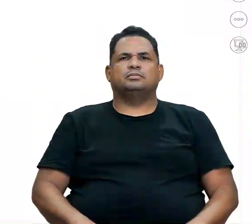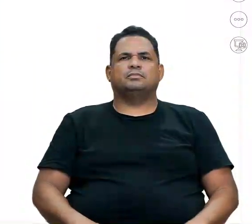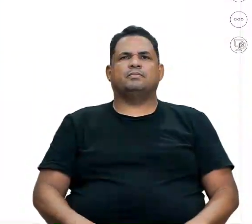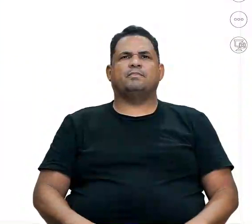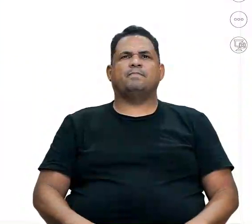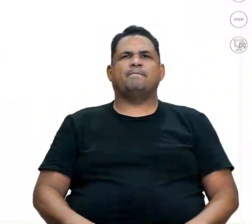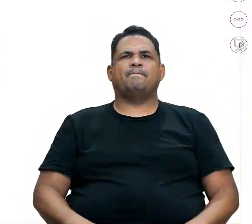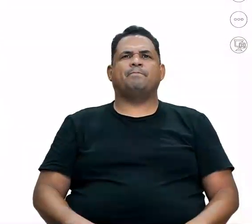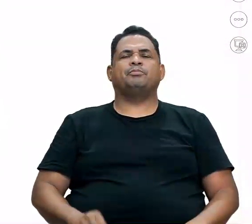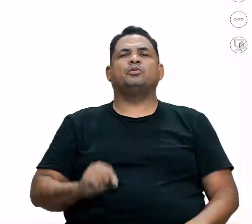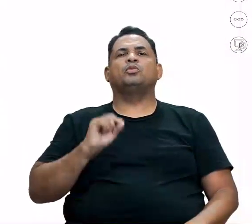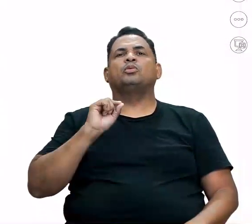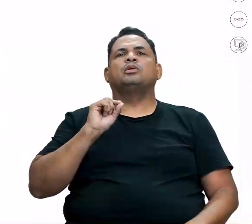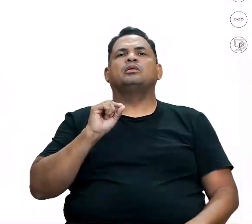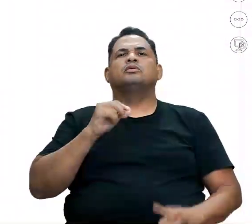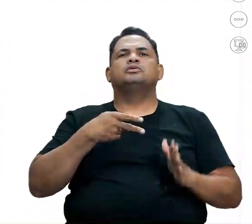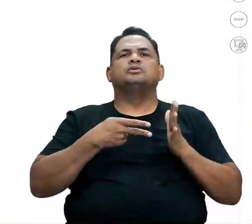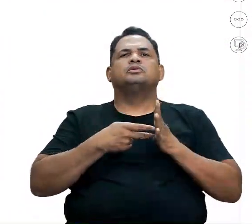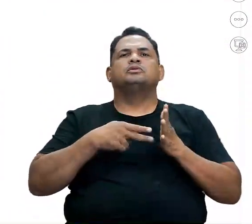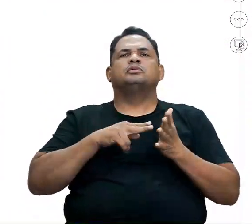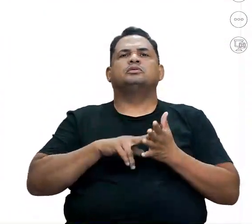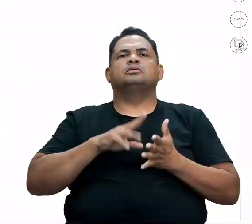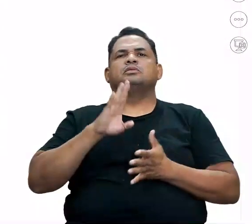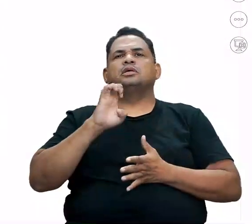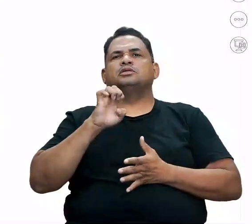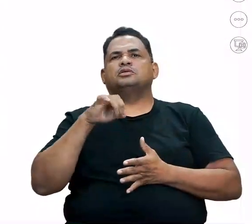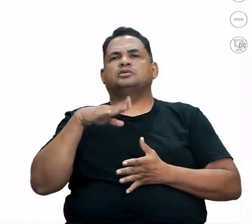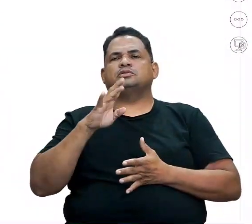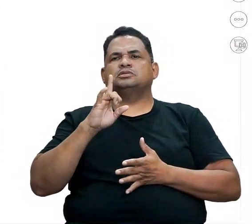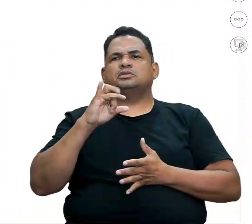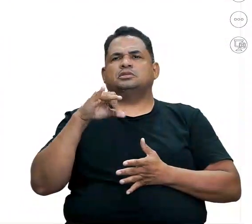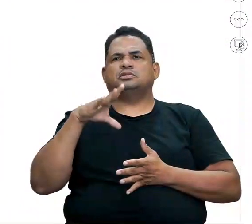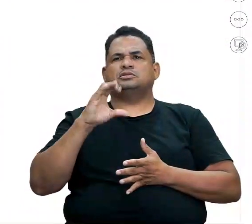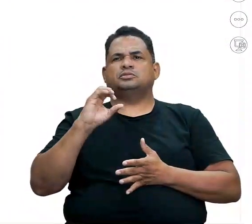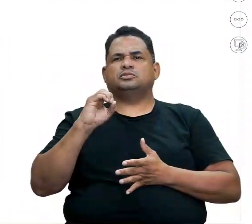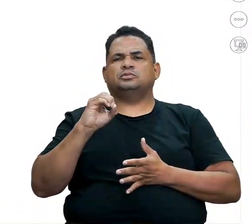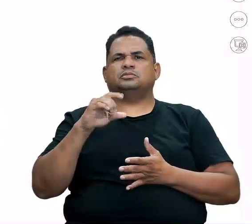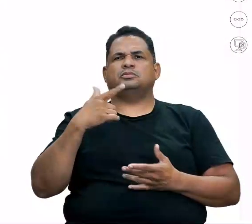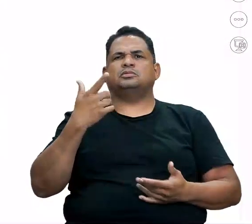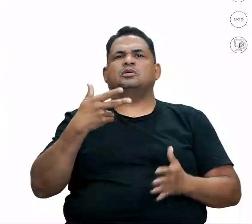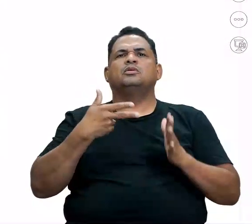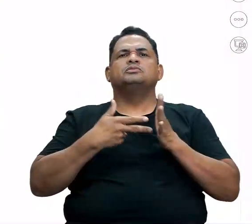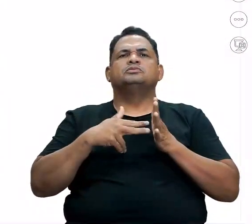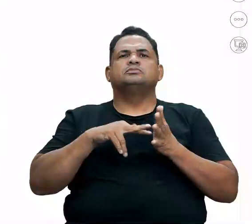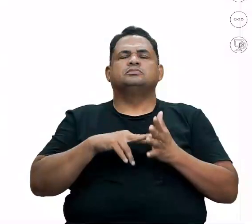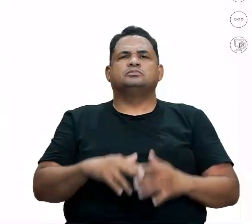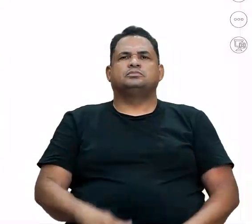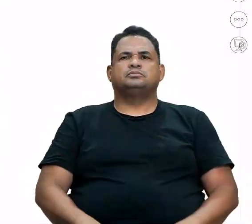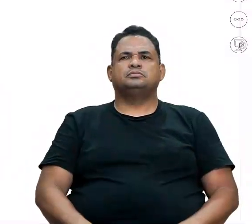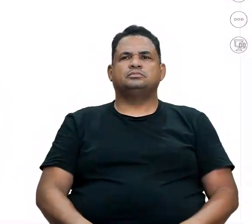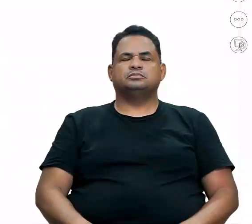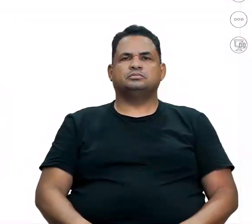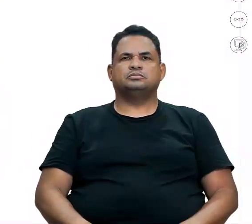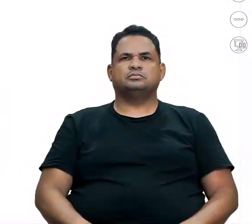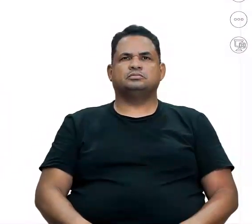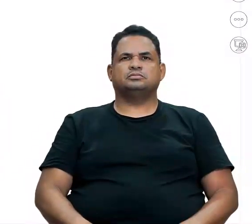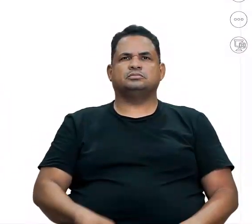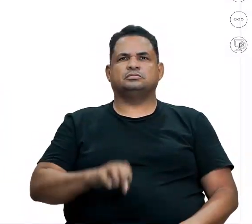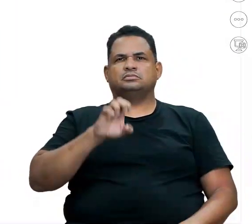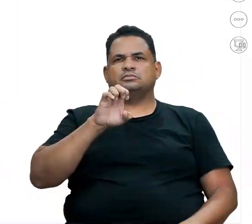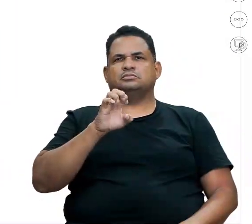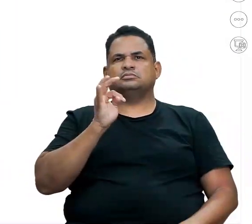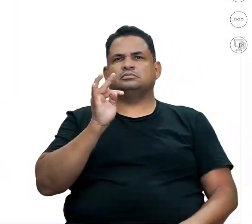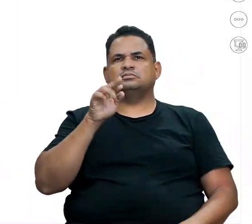o etnocentrismo, o conceito mesmo de etnocentrismo, né? O que vem a ser? O etno, gente, tem a